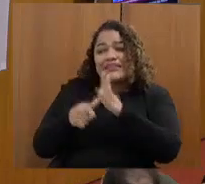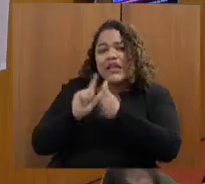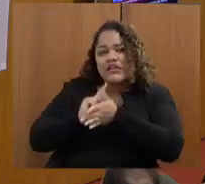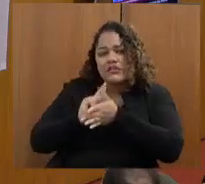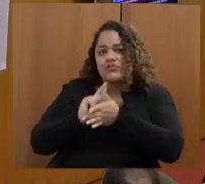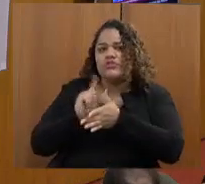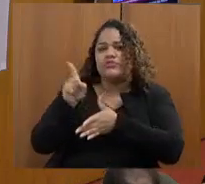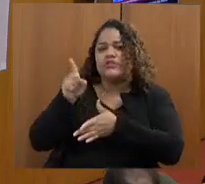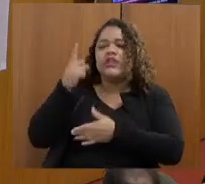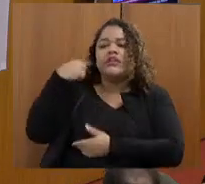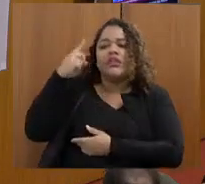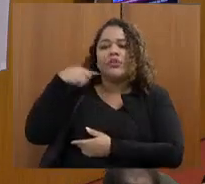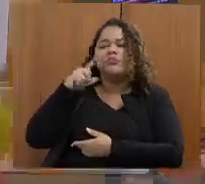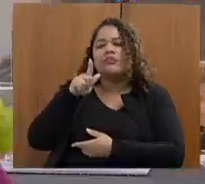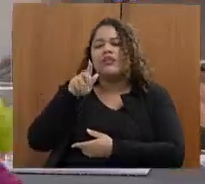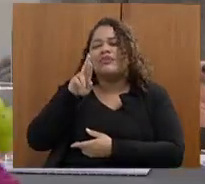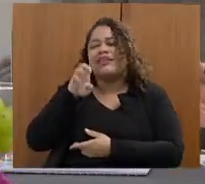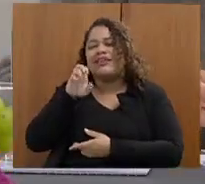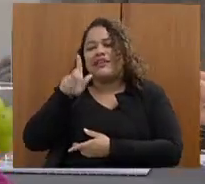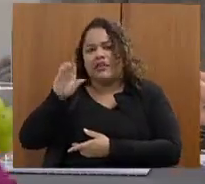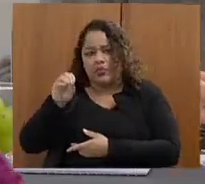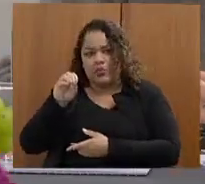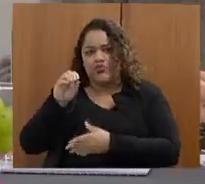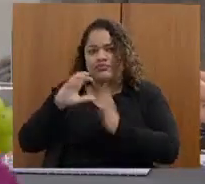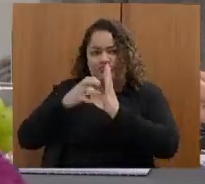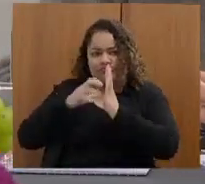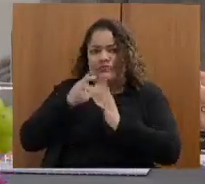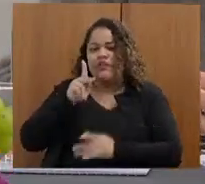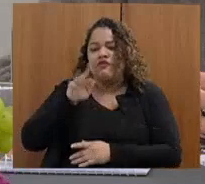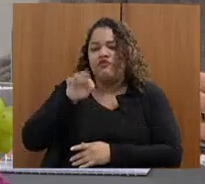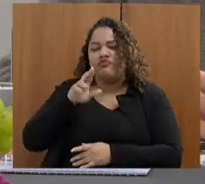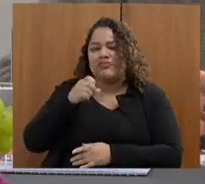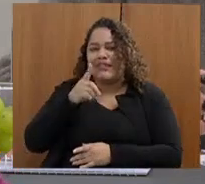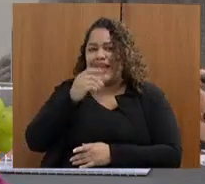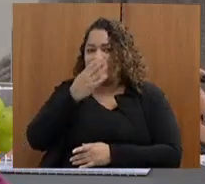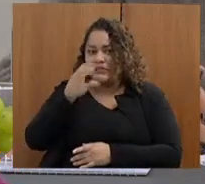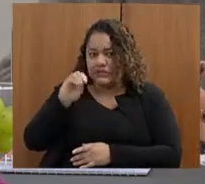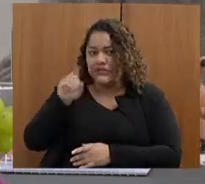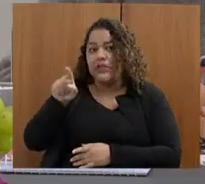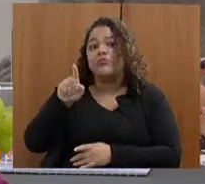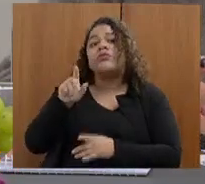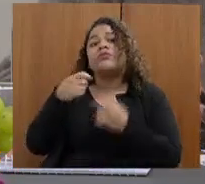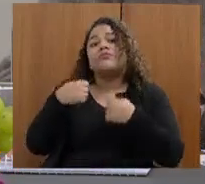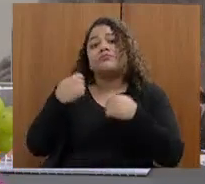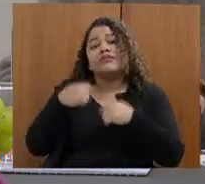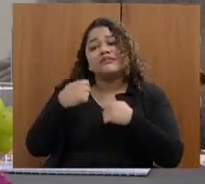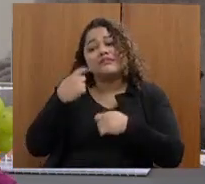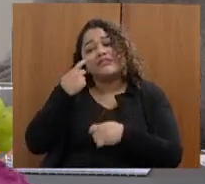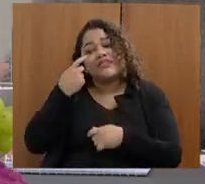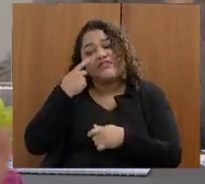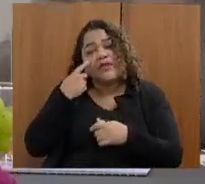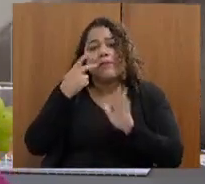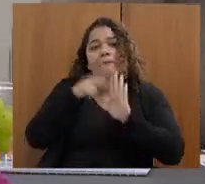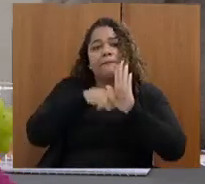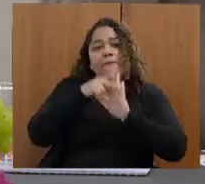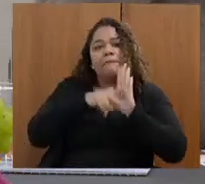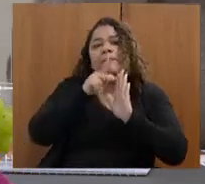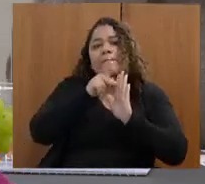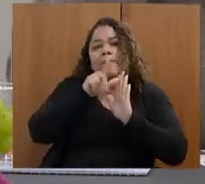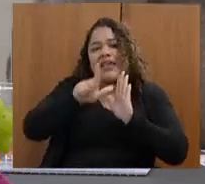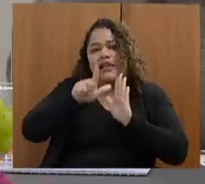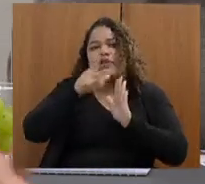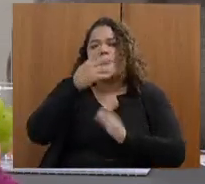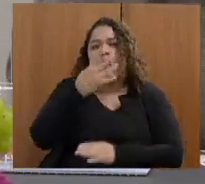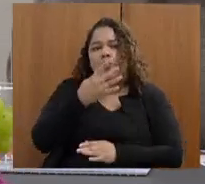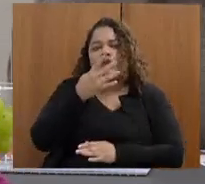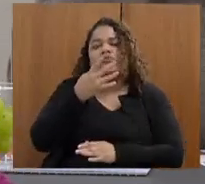nós precisamos achar uma mediação no projeto de lei 406 que diz respeito exatamente